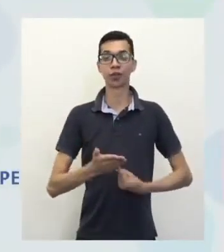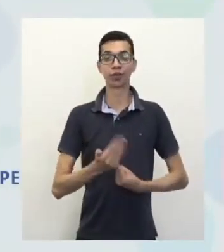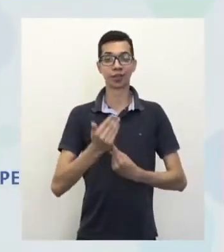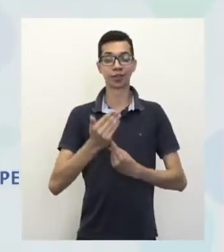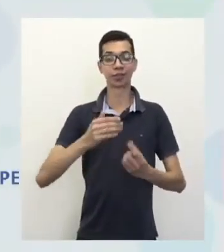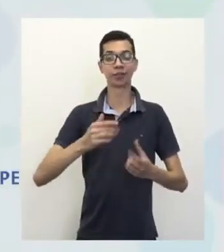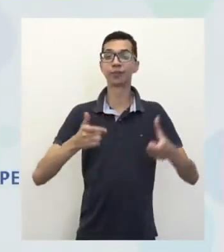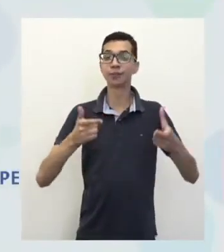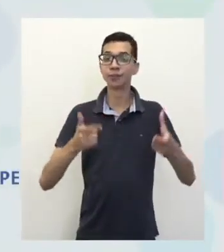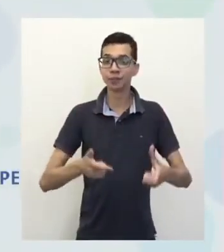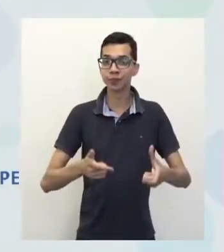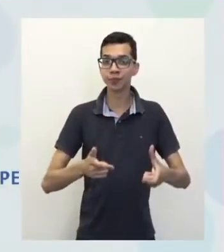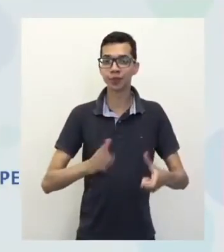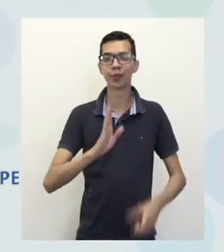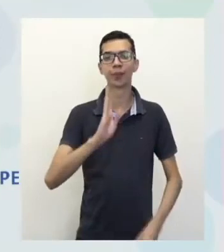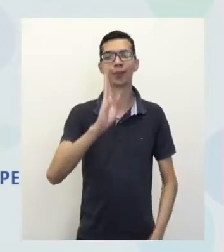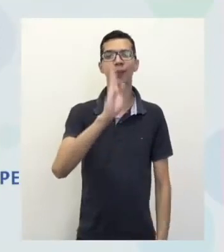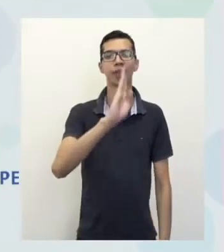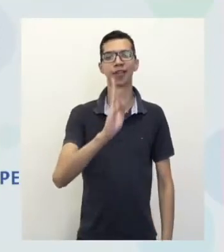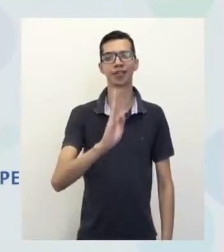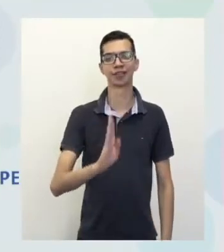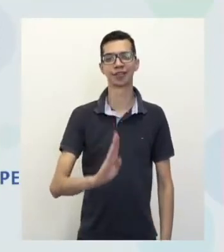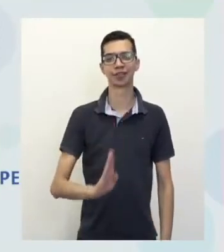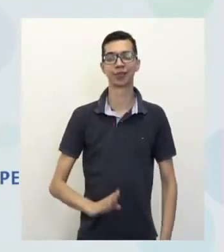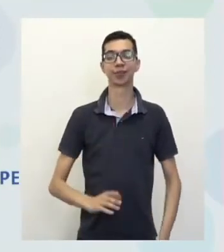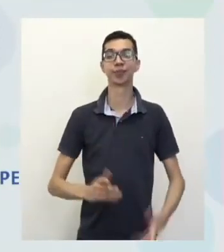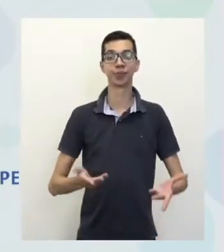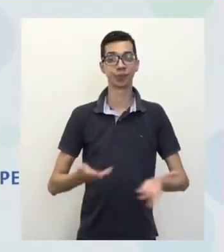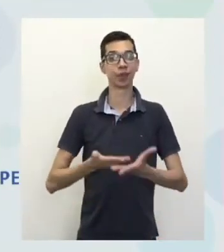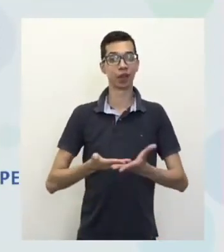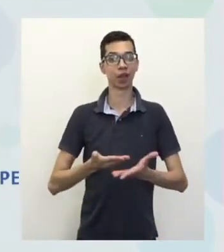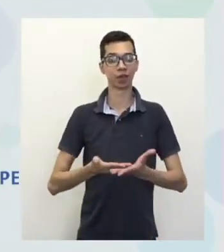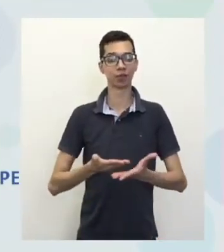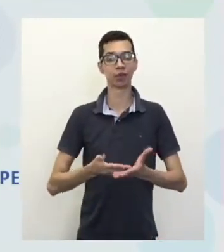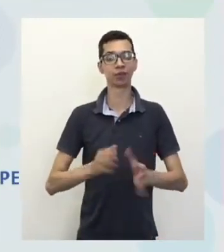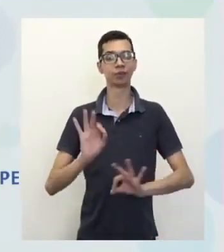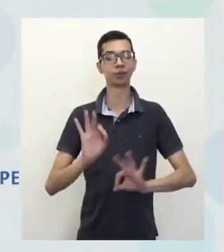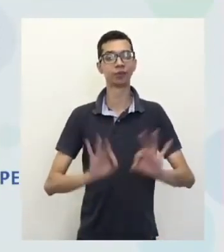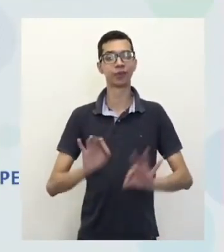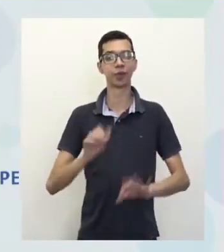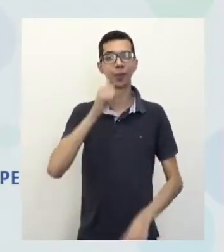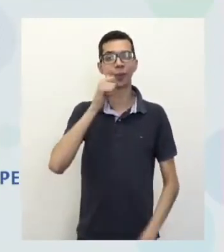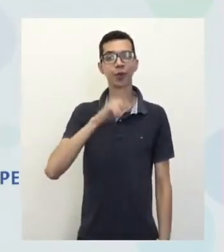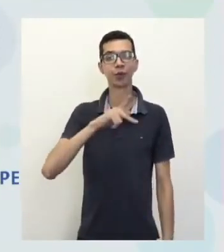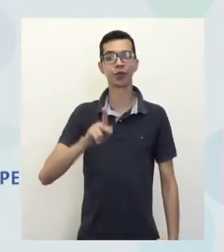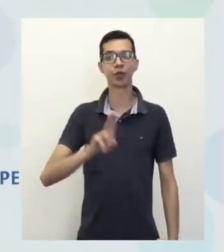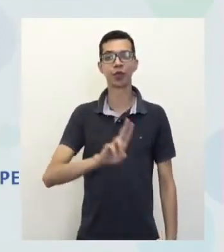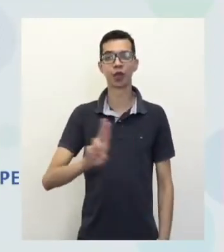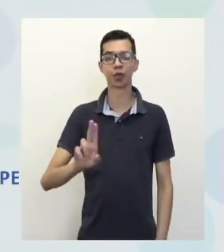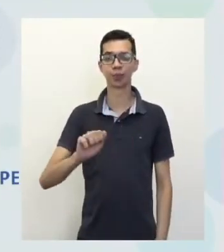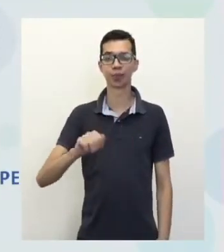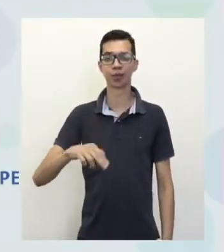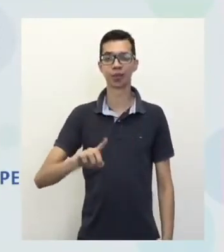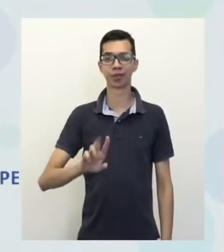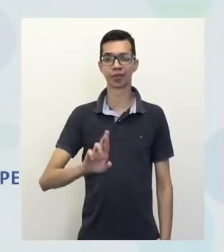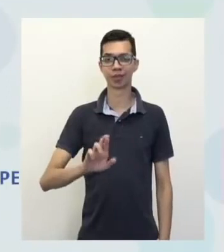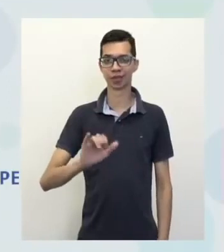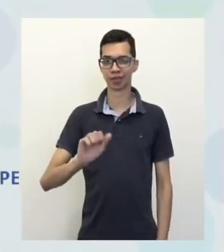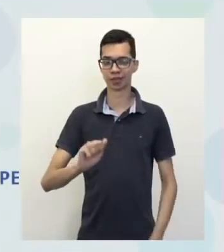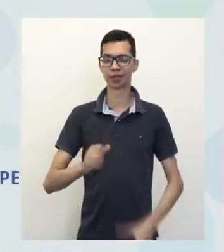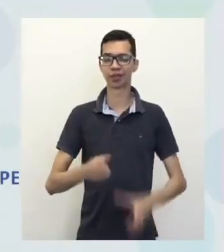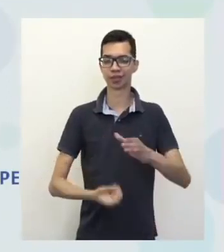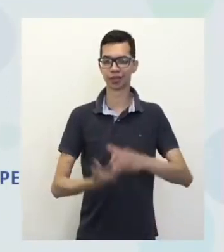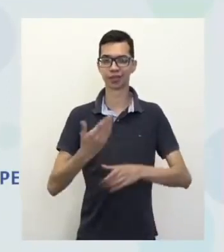Brasileiro. Essa é uma aula, né, construída, elaborada pela professora Andréia, ela é professora regente, em colaboração